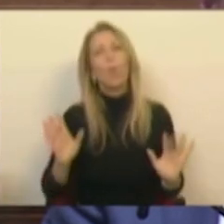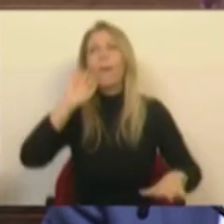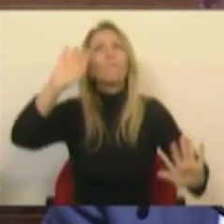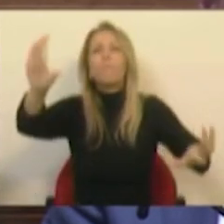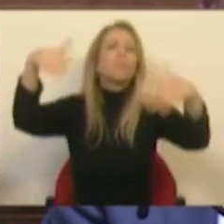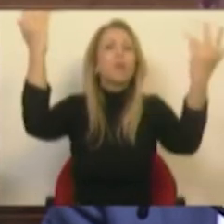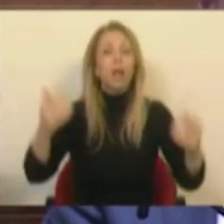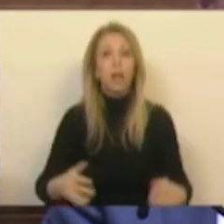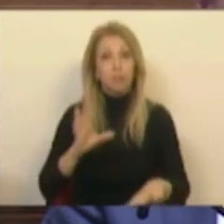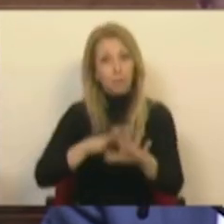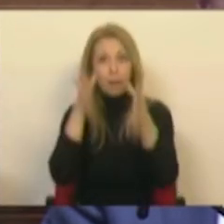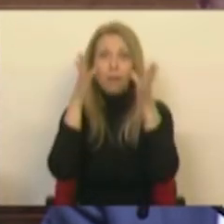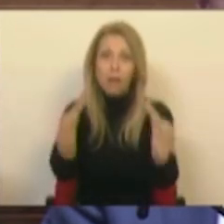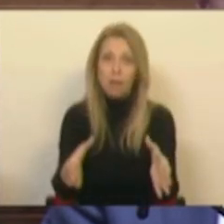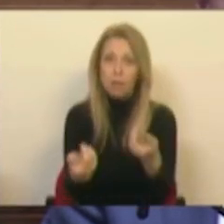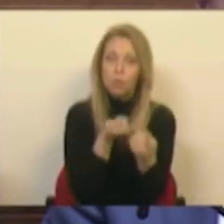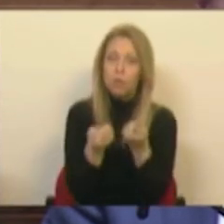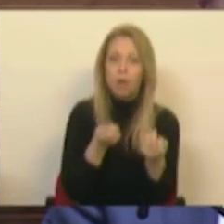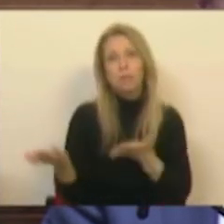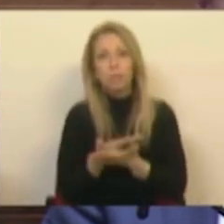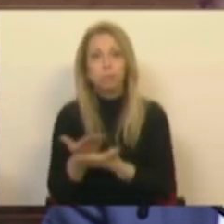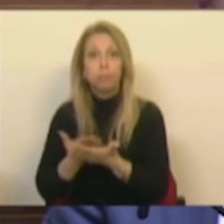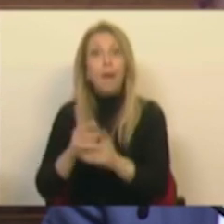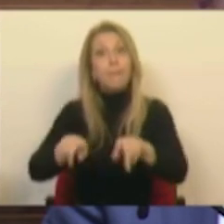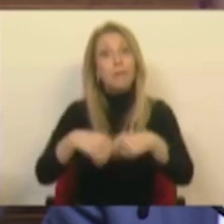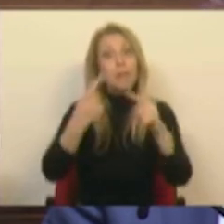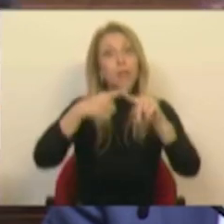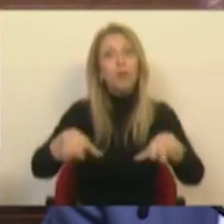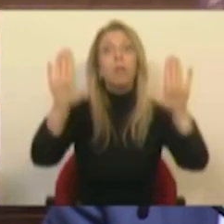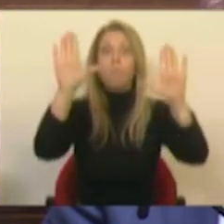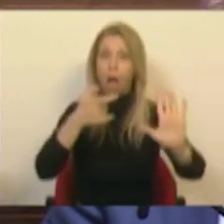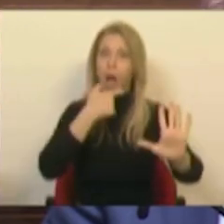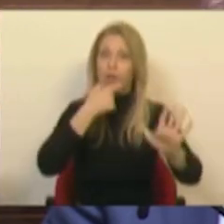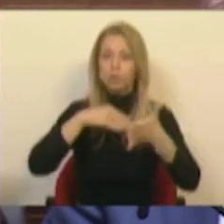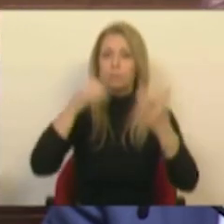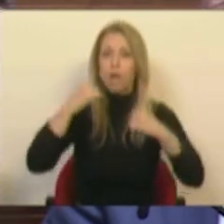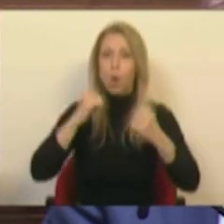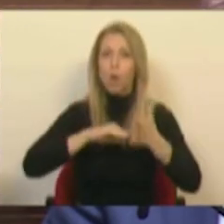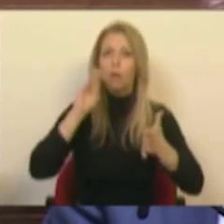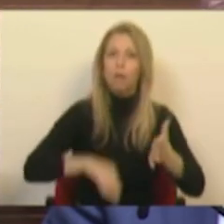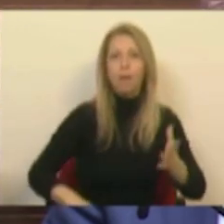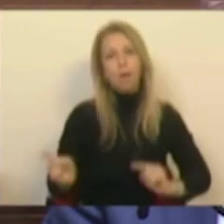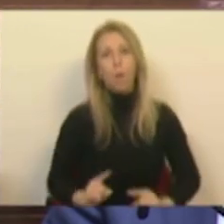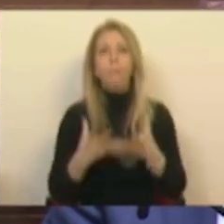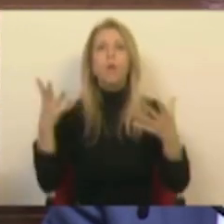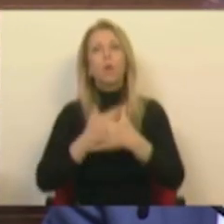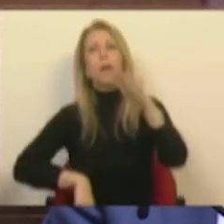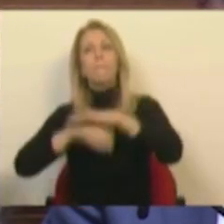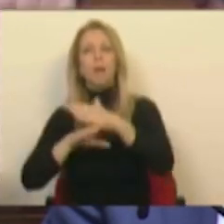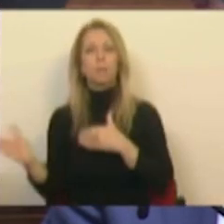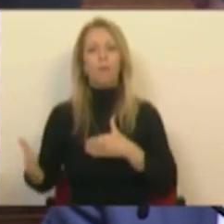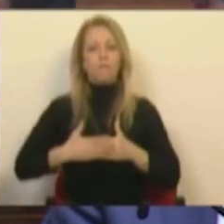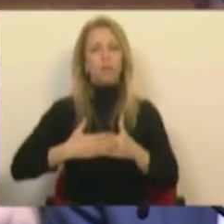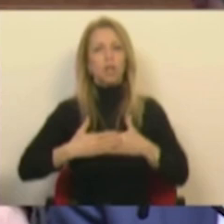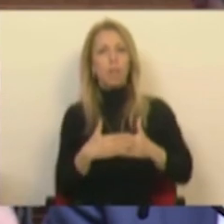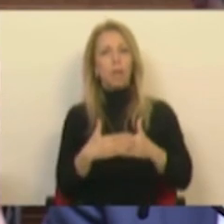do diálogo e da negociação entre partidos diferentes, mas com um acordo escrito, do que uma maioria absoluta fechada sobre si mesmo, em que a instabilidade